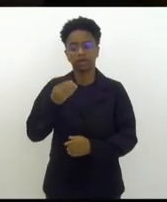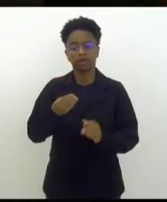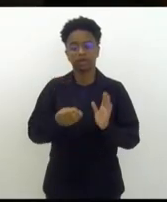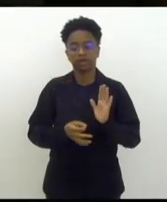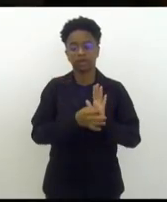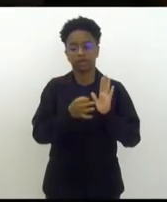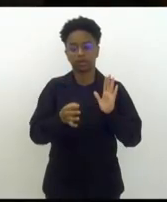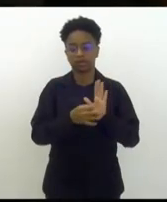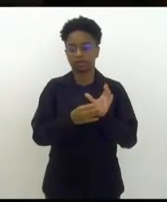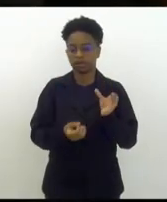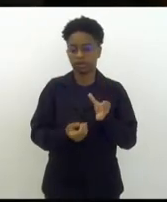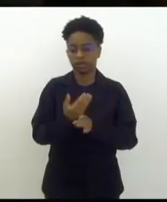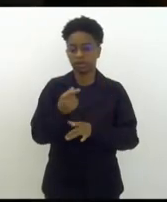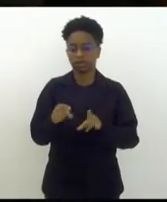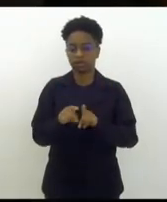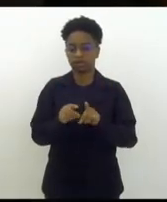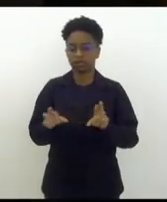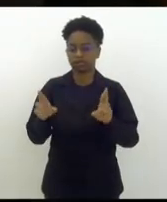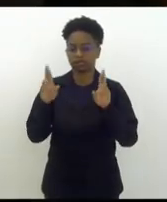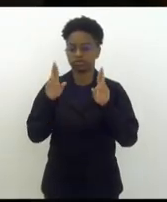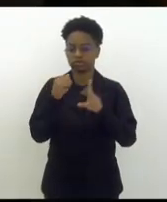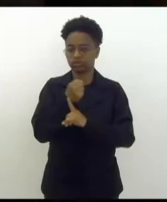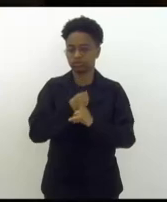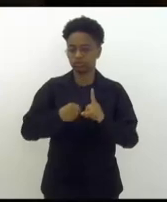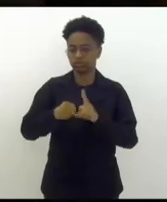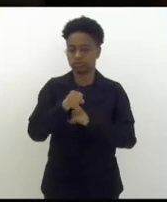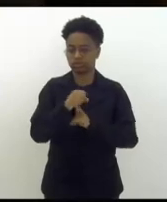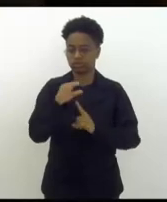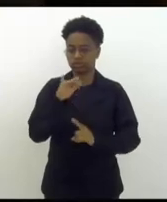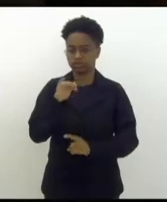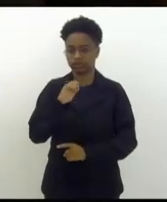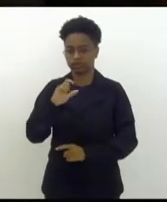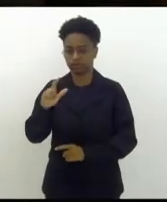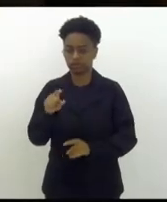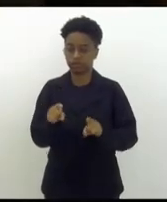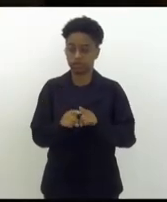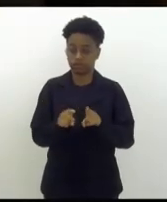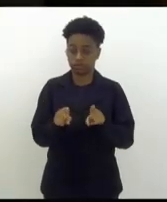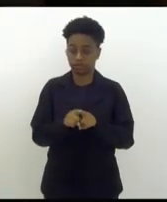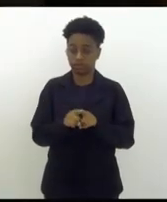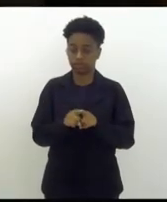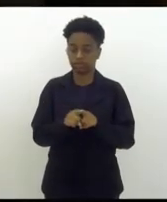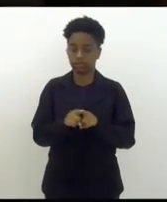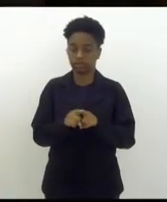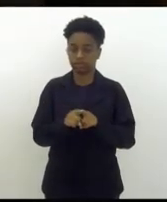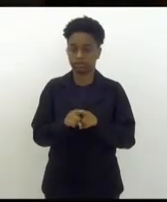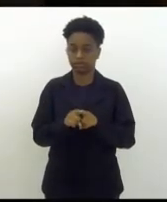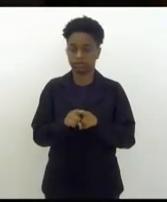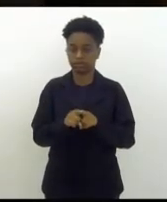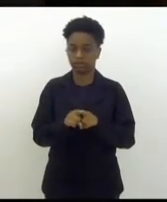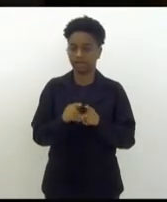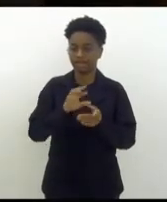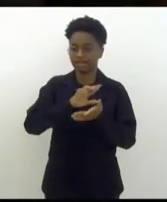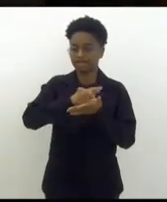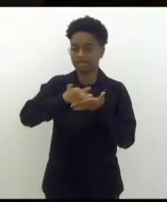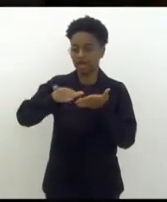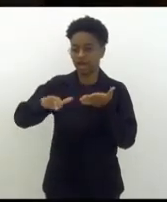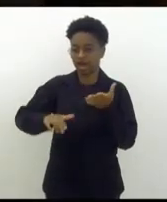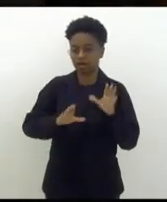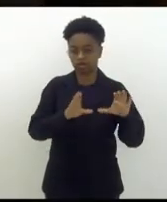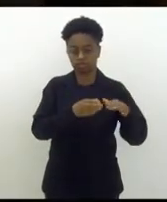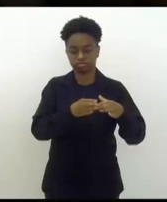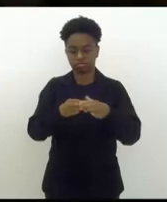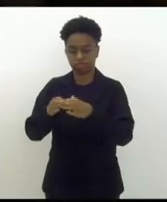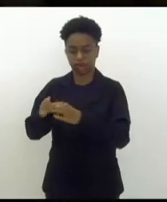e expectativa da sociedade civil e particularmente das diversas categorias